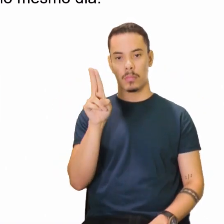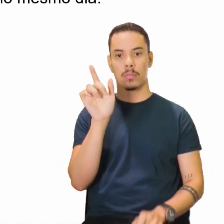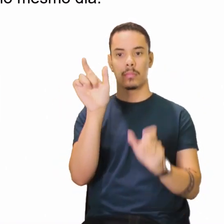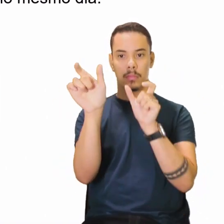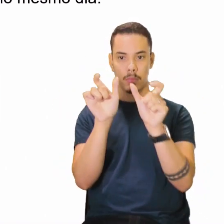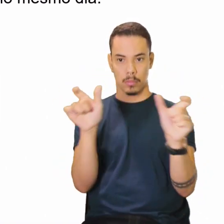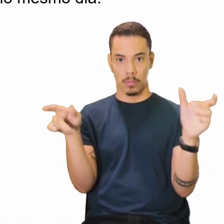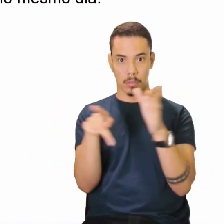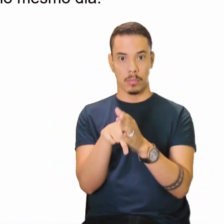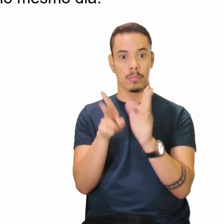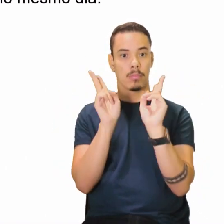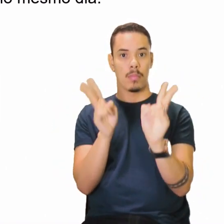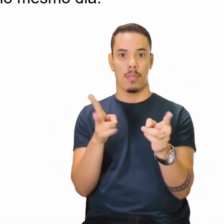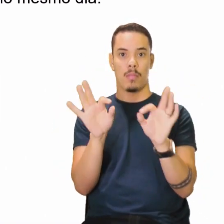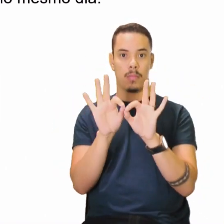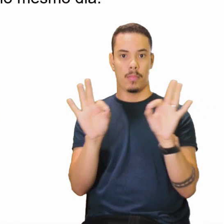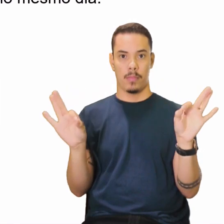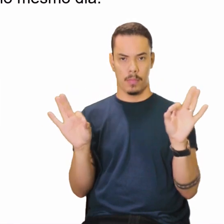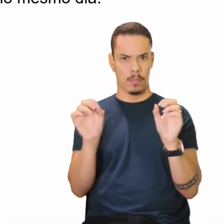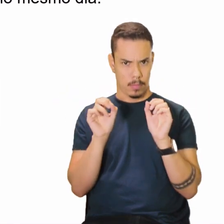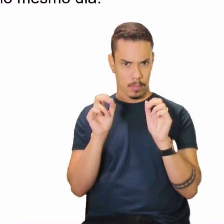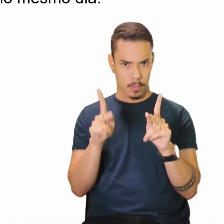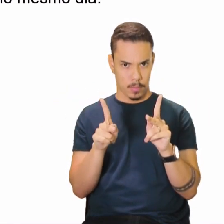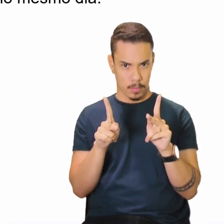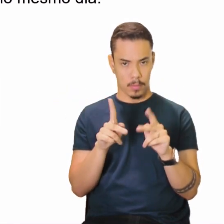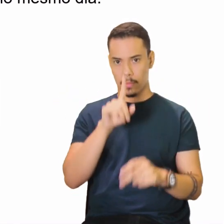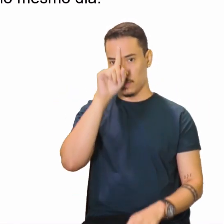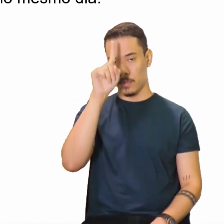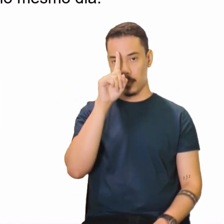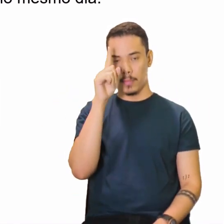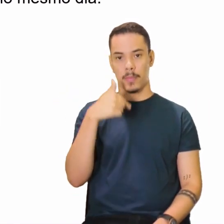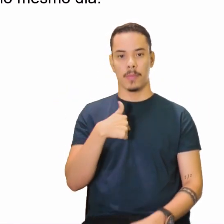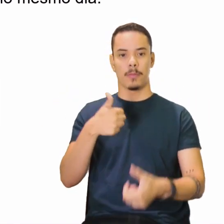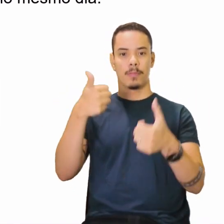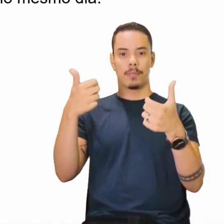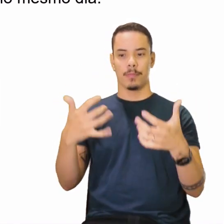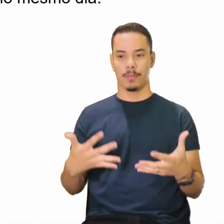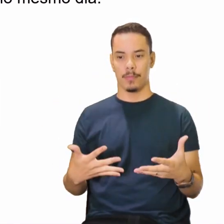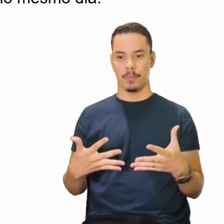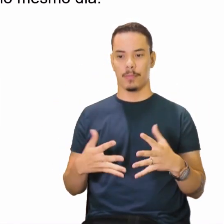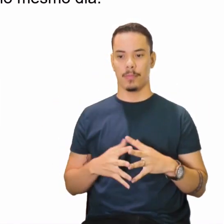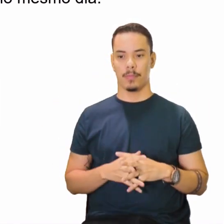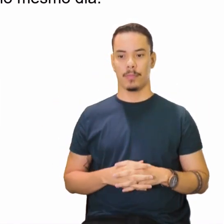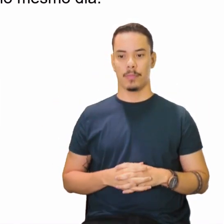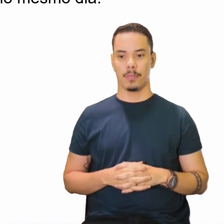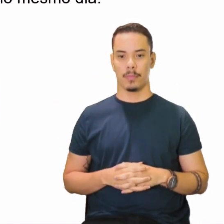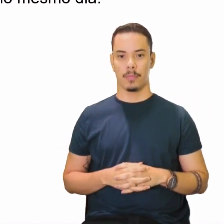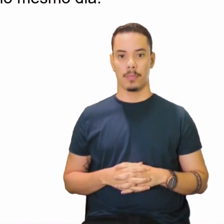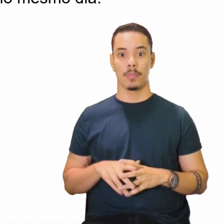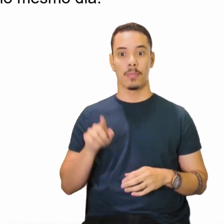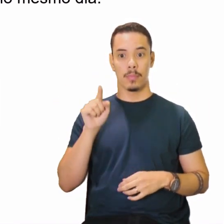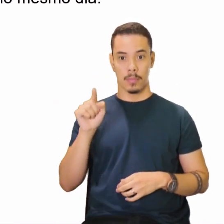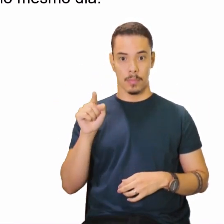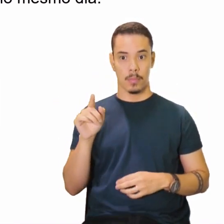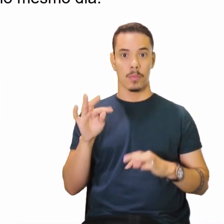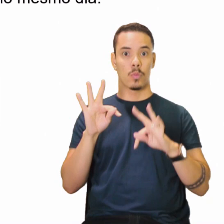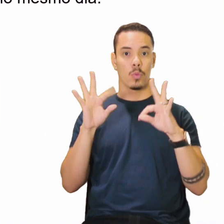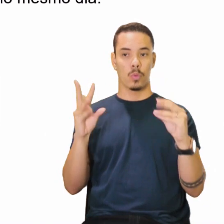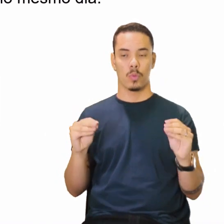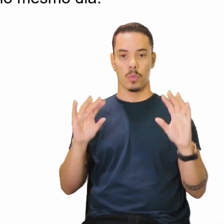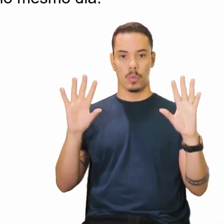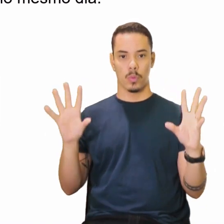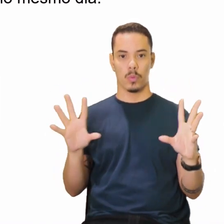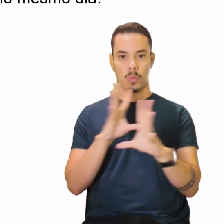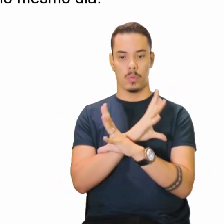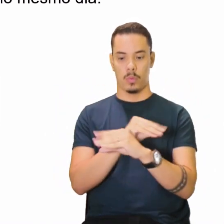palavras aí na mesma oração, ok? As ideias que eu falei. Bem, essa conjunção,